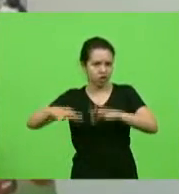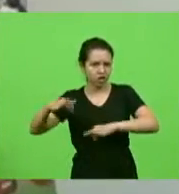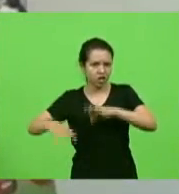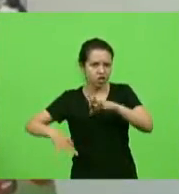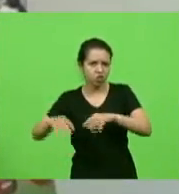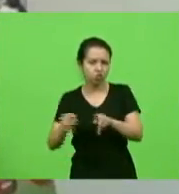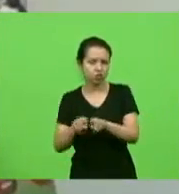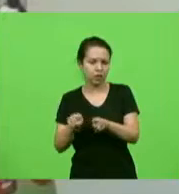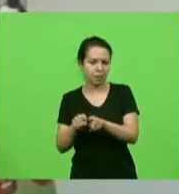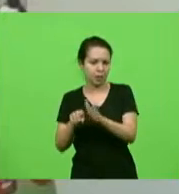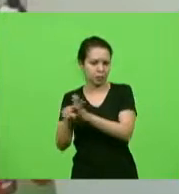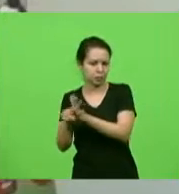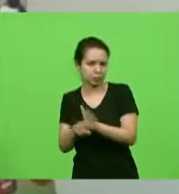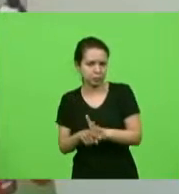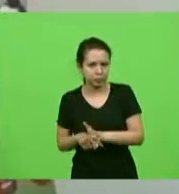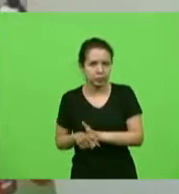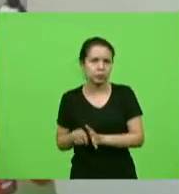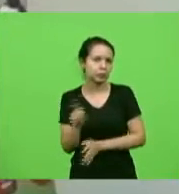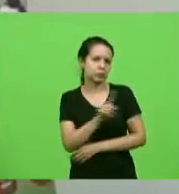forense.